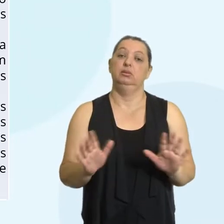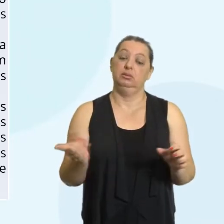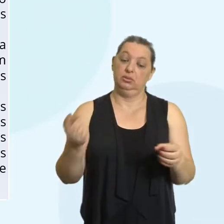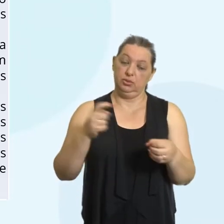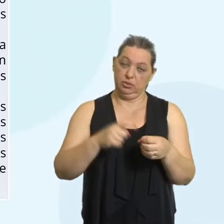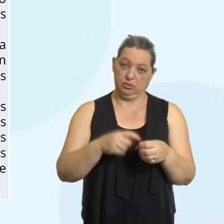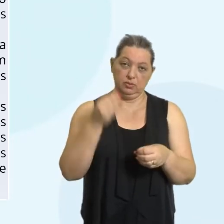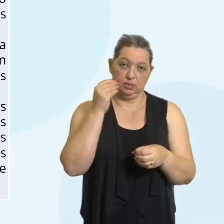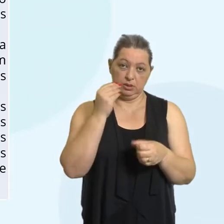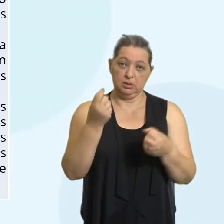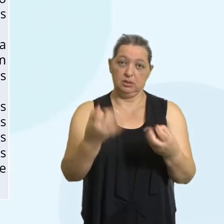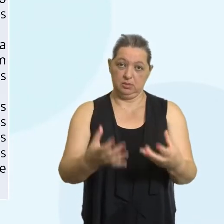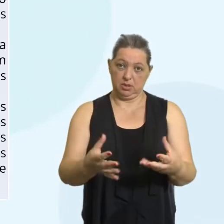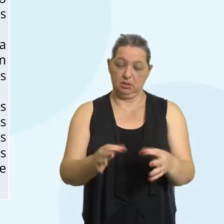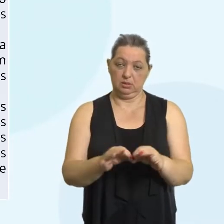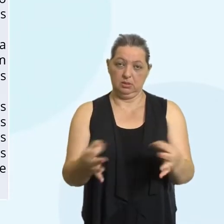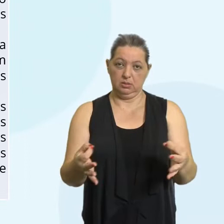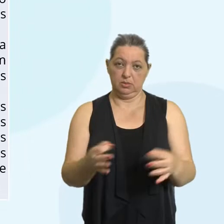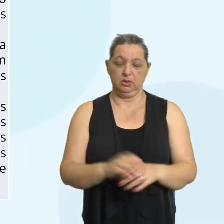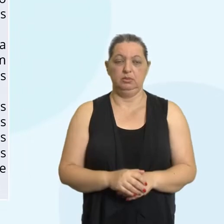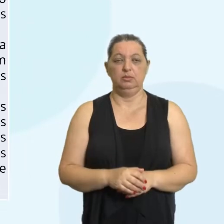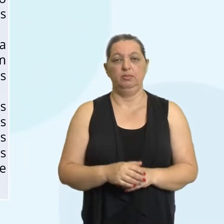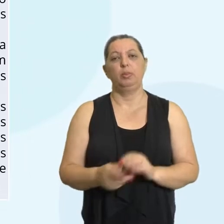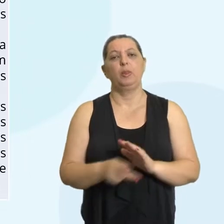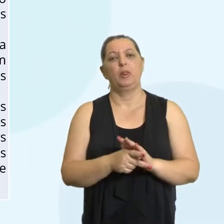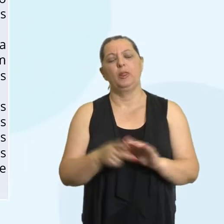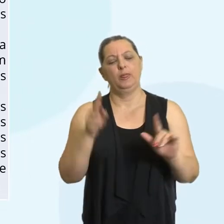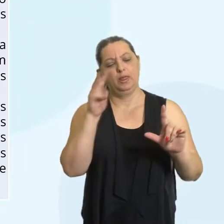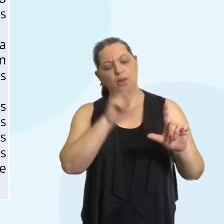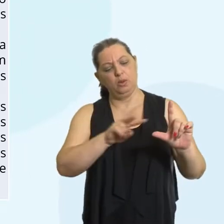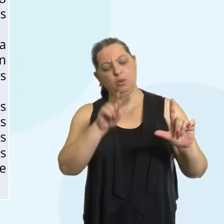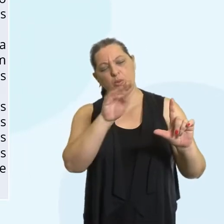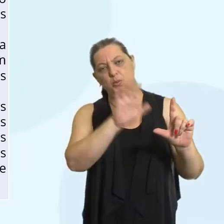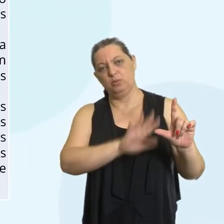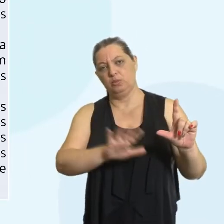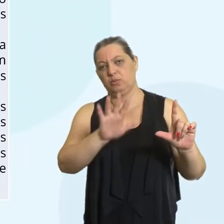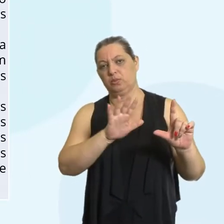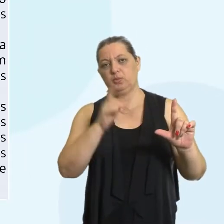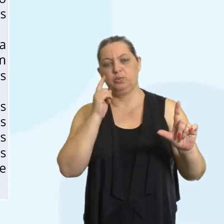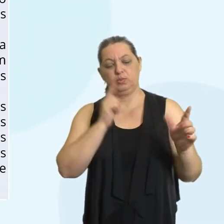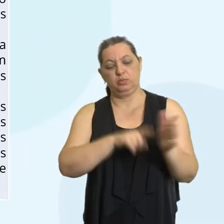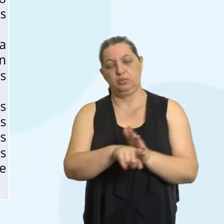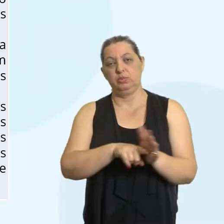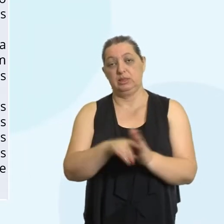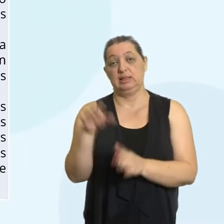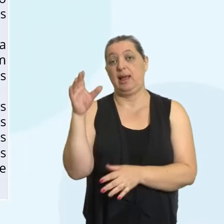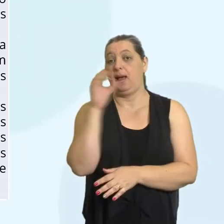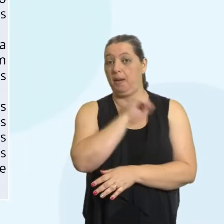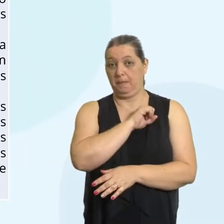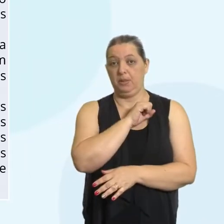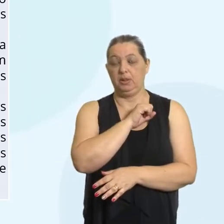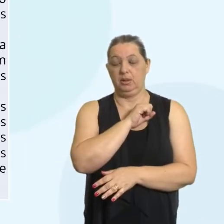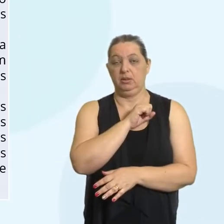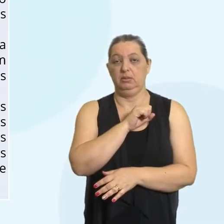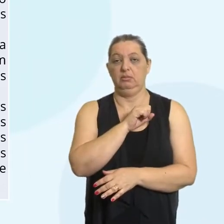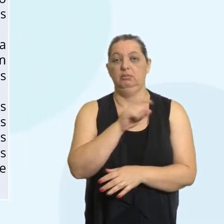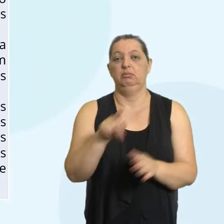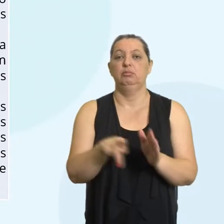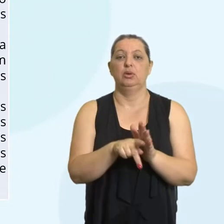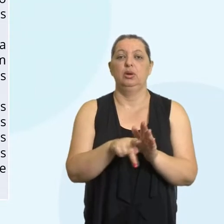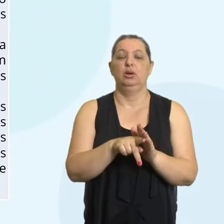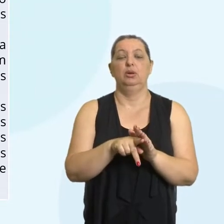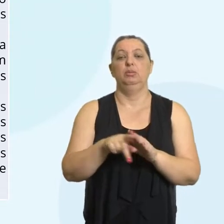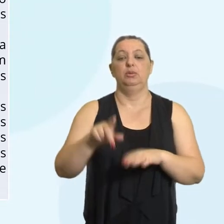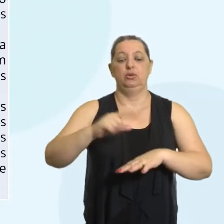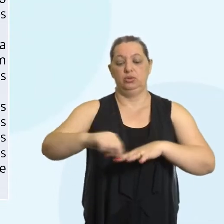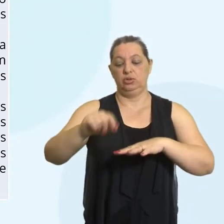tentar simplificar eles olhar essas imagens eles vão fazer uma pesquisa rápida ali sobre as desigualdades no